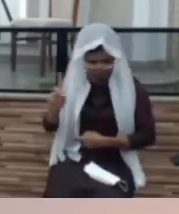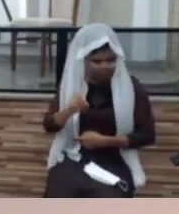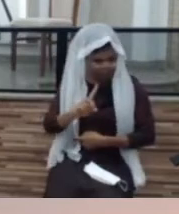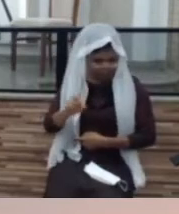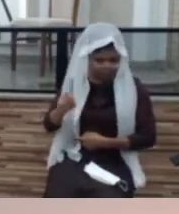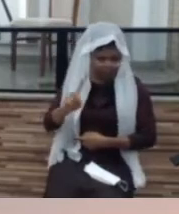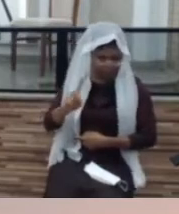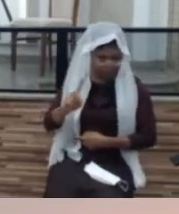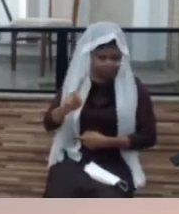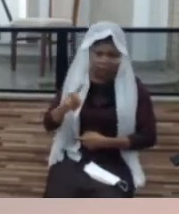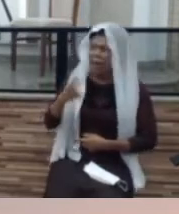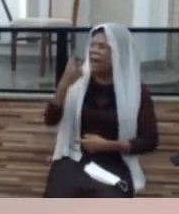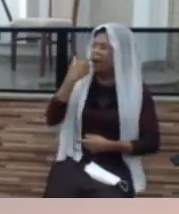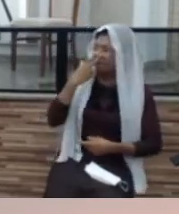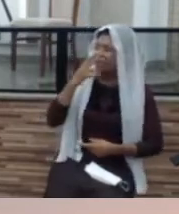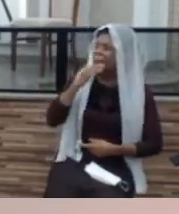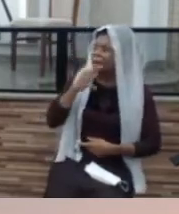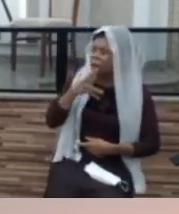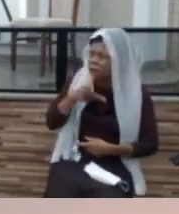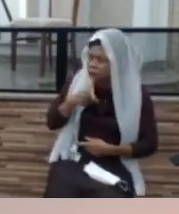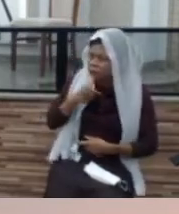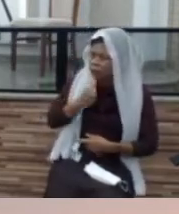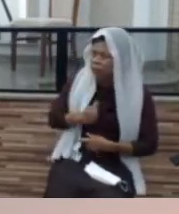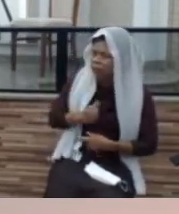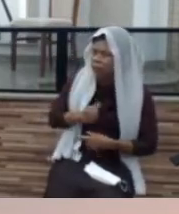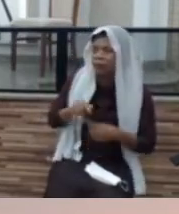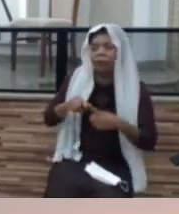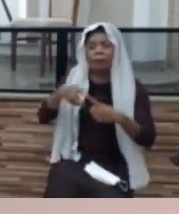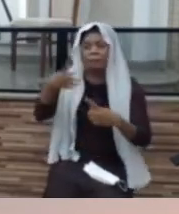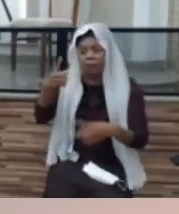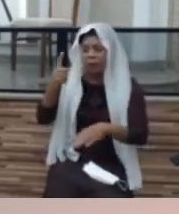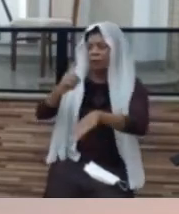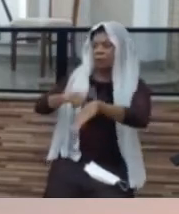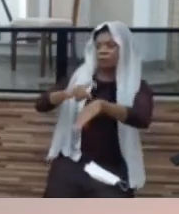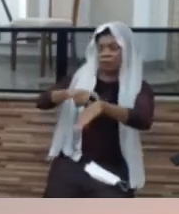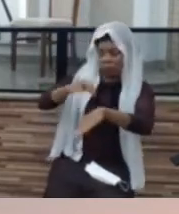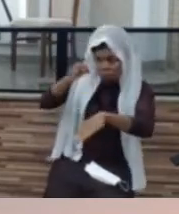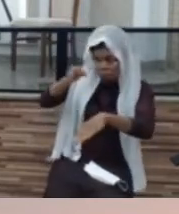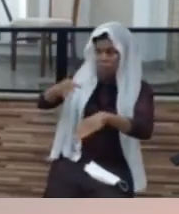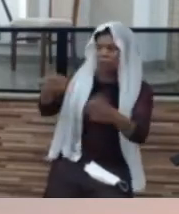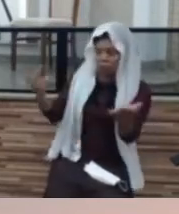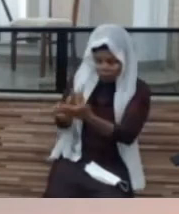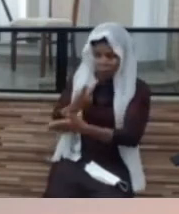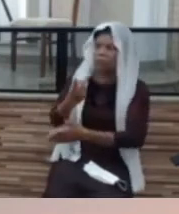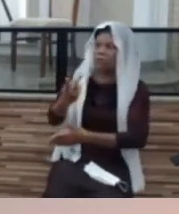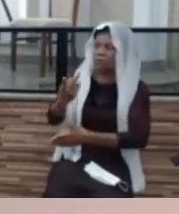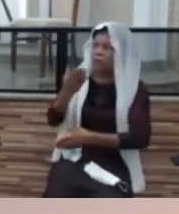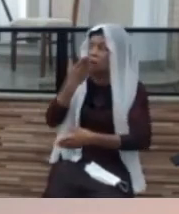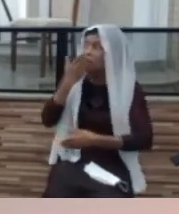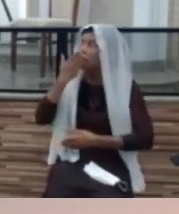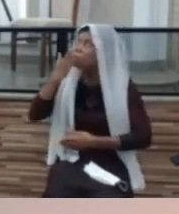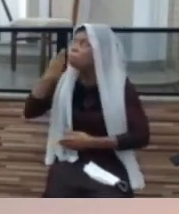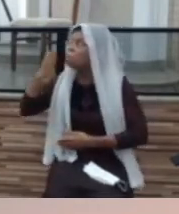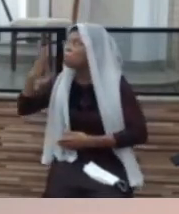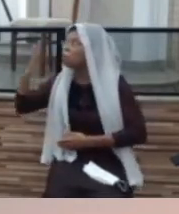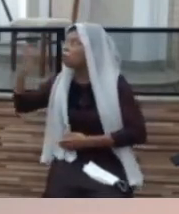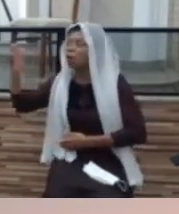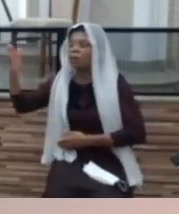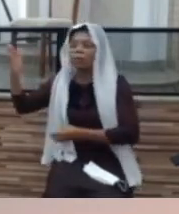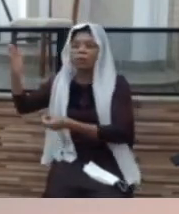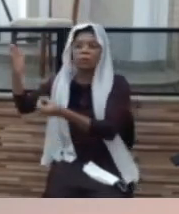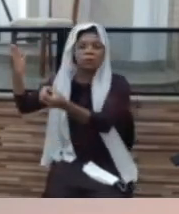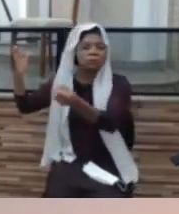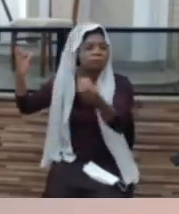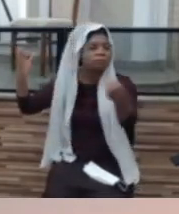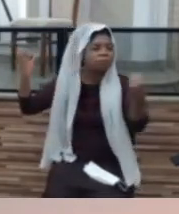atrasar um pouquinho, mas a palavra de Deus e a promessa de Deus, ela se cumpre na vida da igreja, bem, irmãos, individualmente na vida de cada